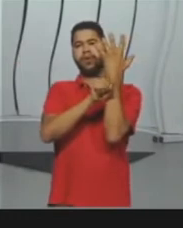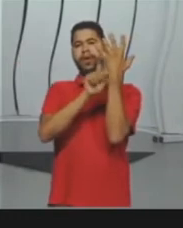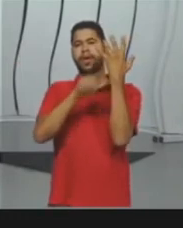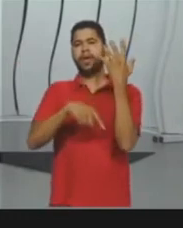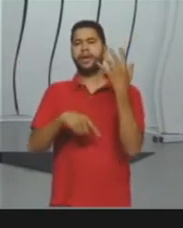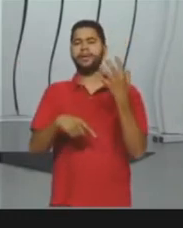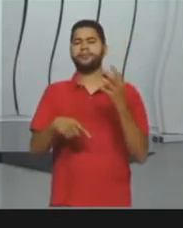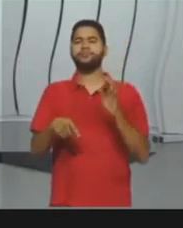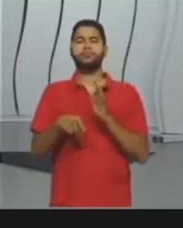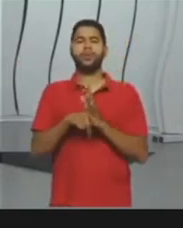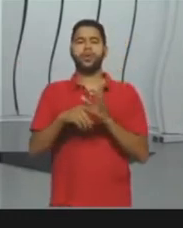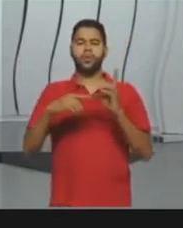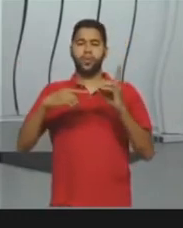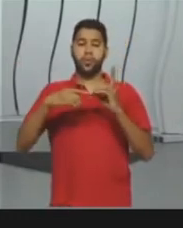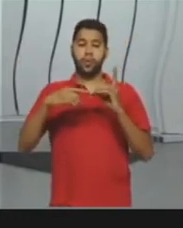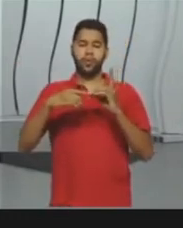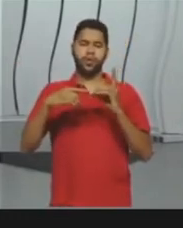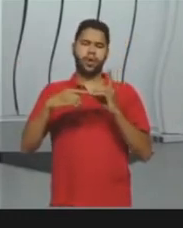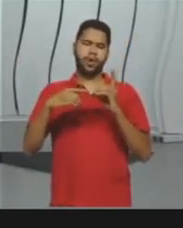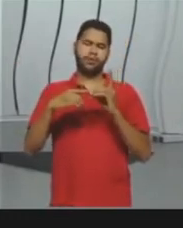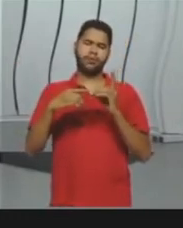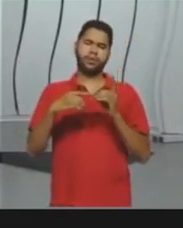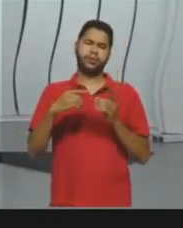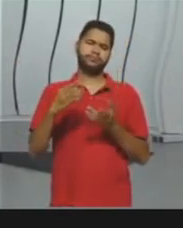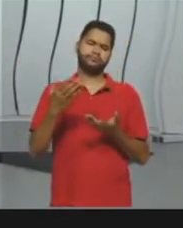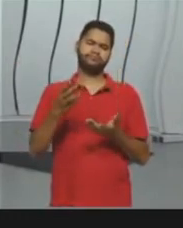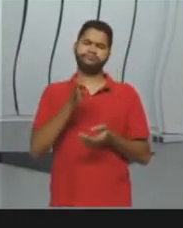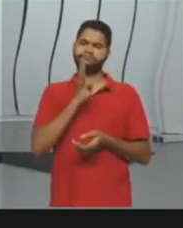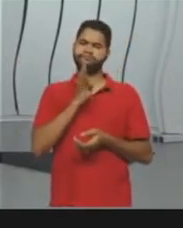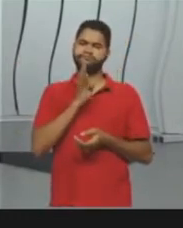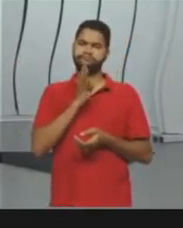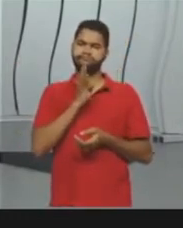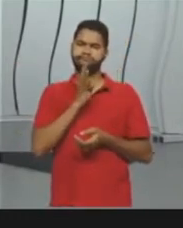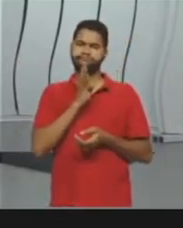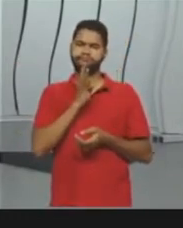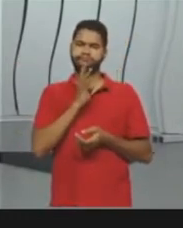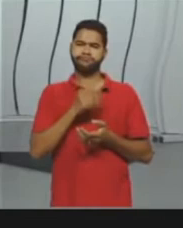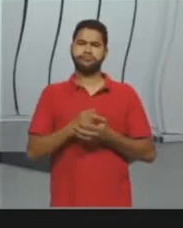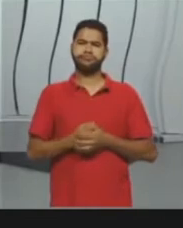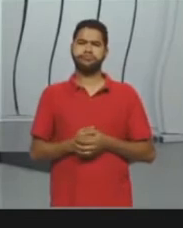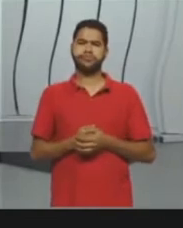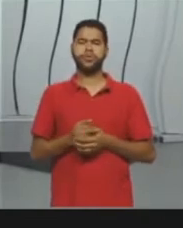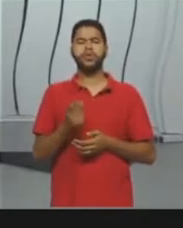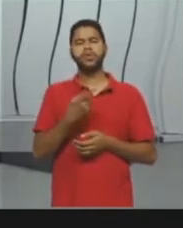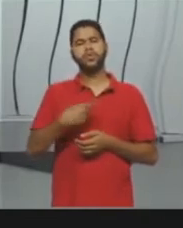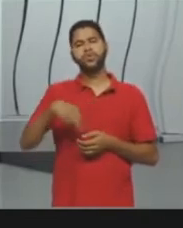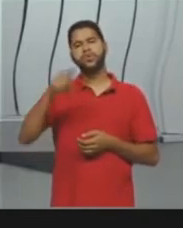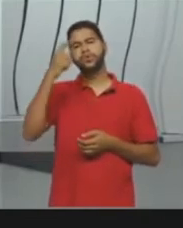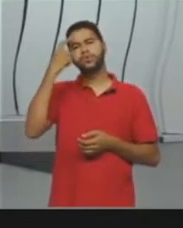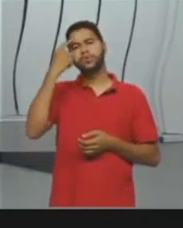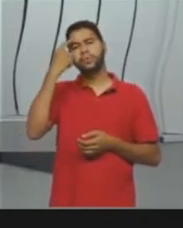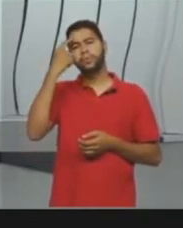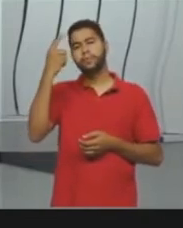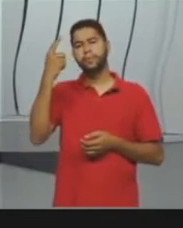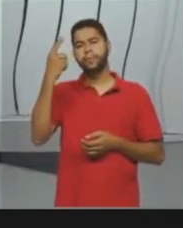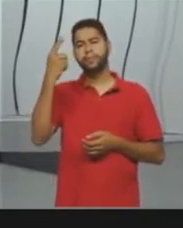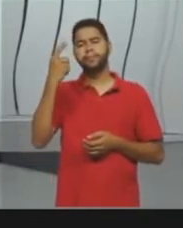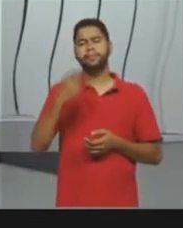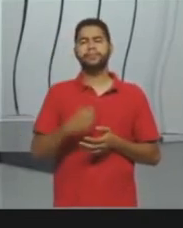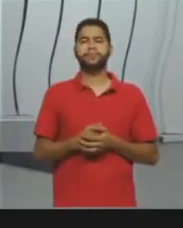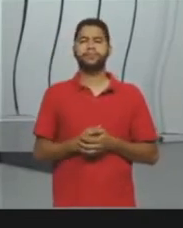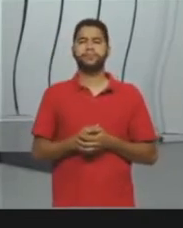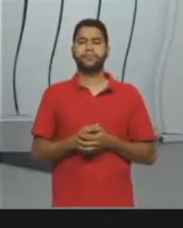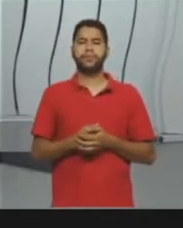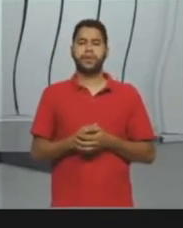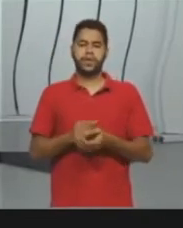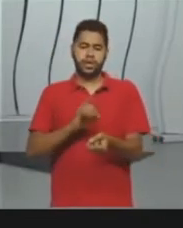molécula muito famosa. Molécula que quando a gente pensa em